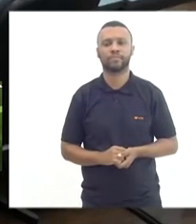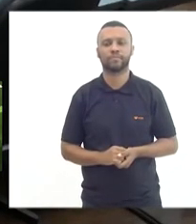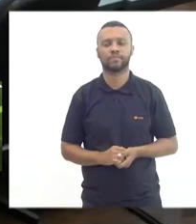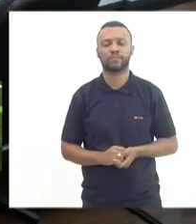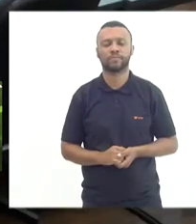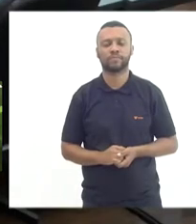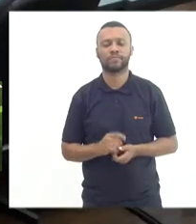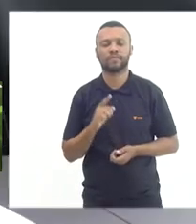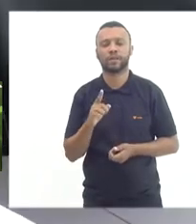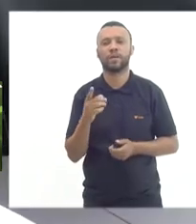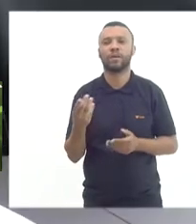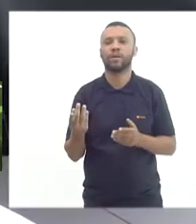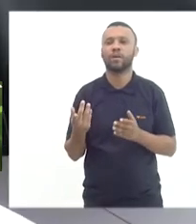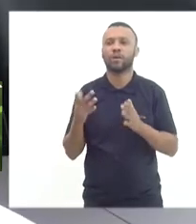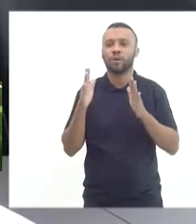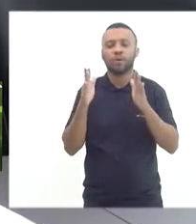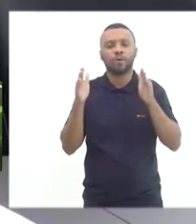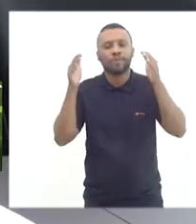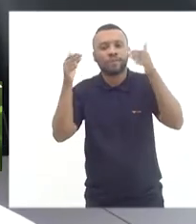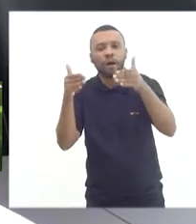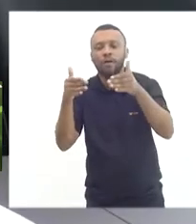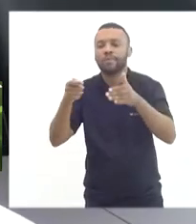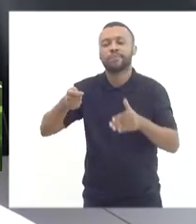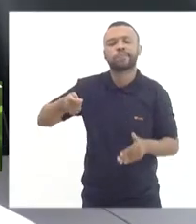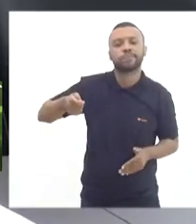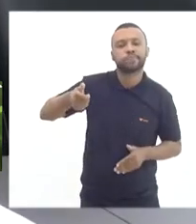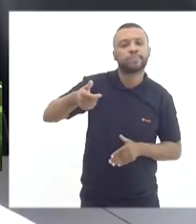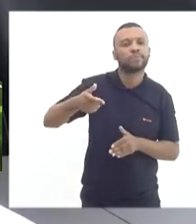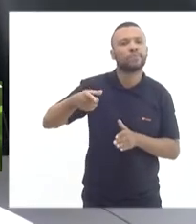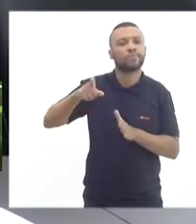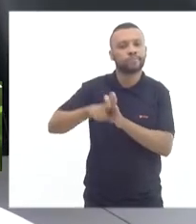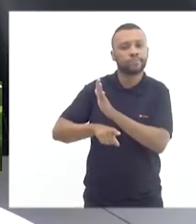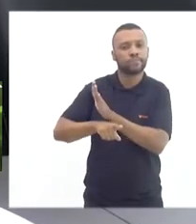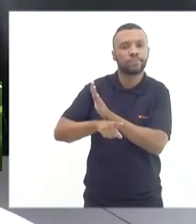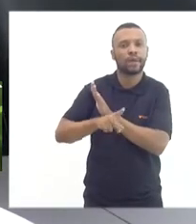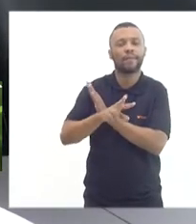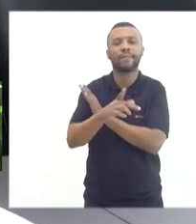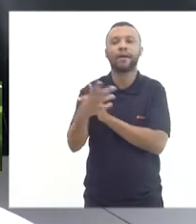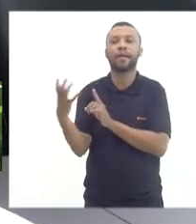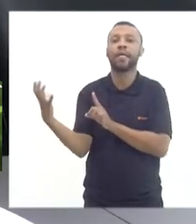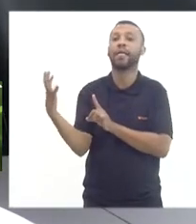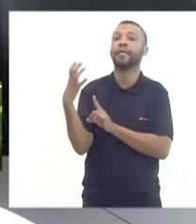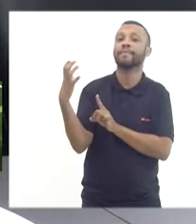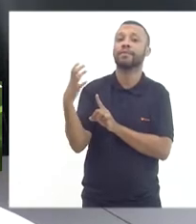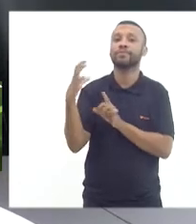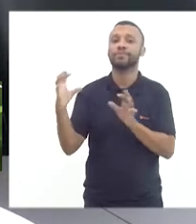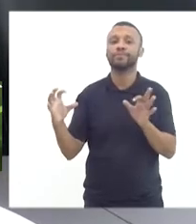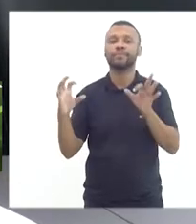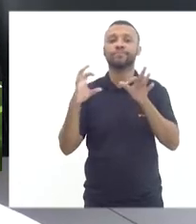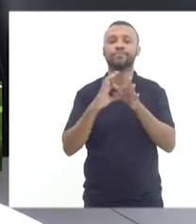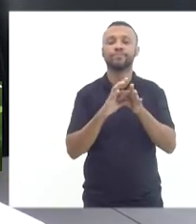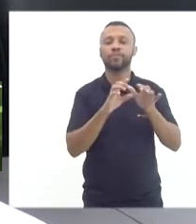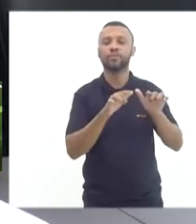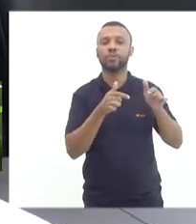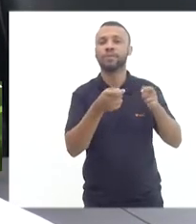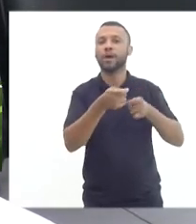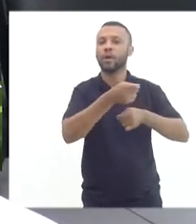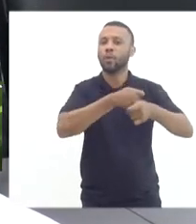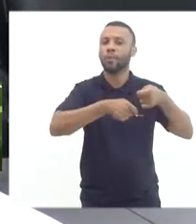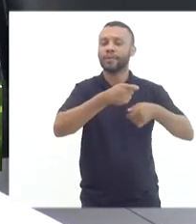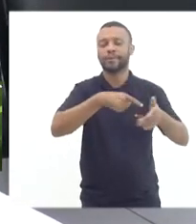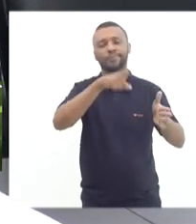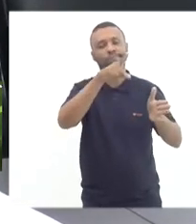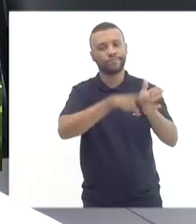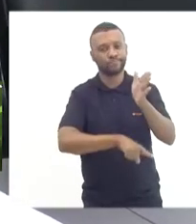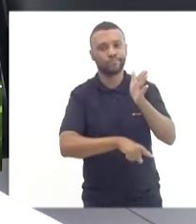focada no cumprimento de benefício fiscal, ela vai necessariamente refletir na escrita fiscal comercial do contribuinte.